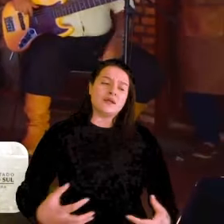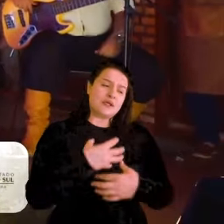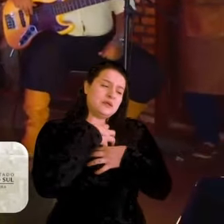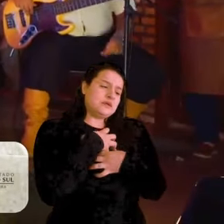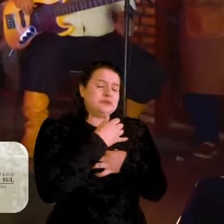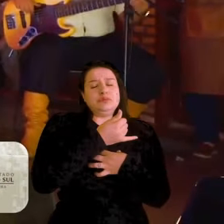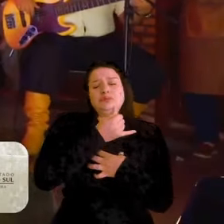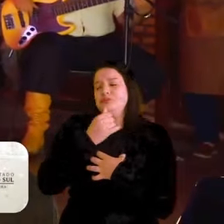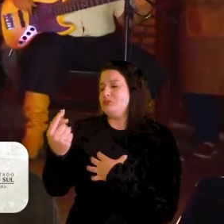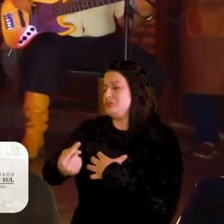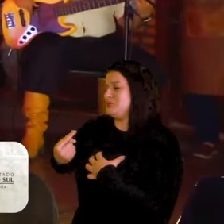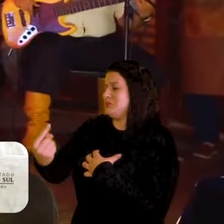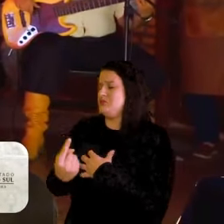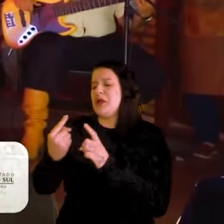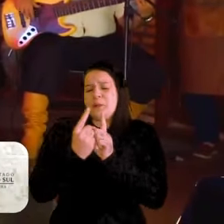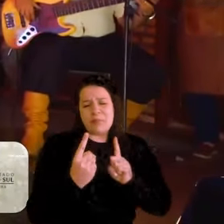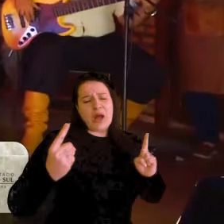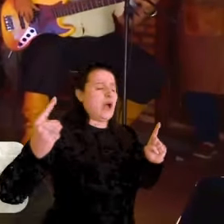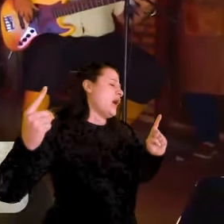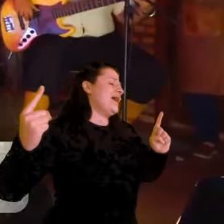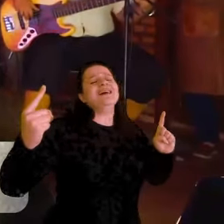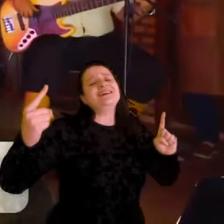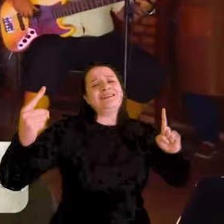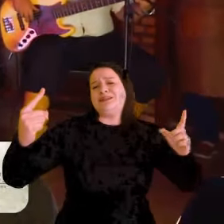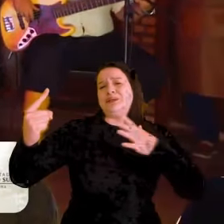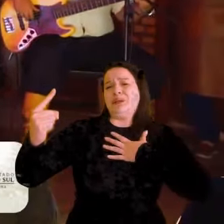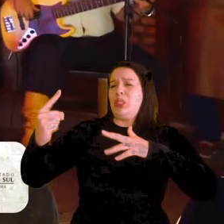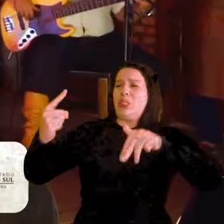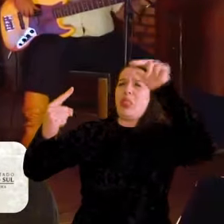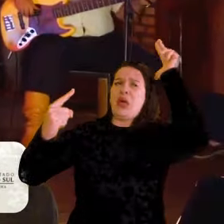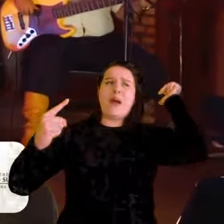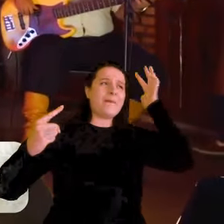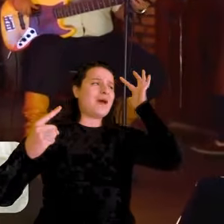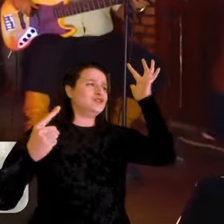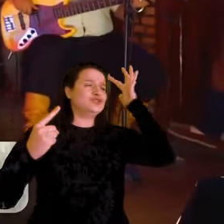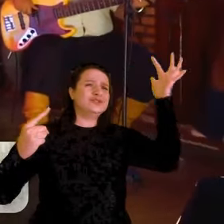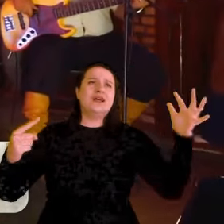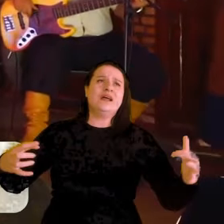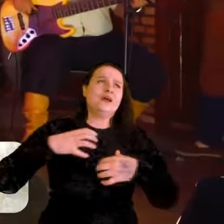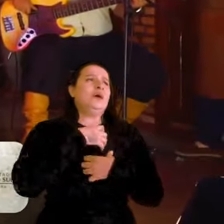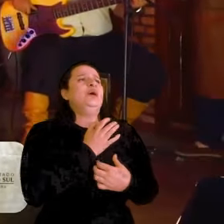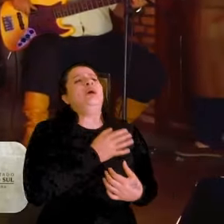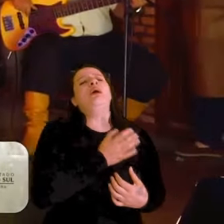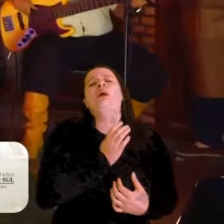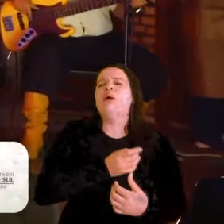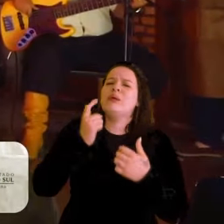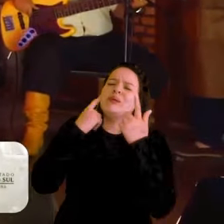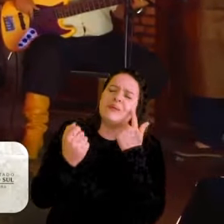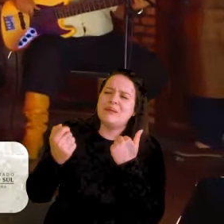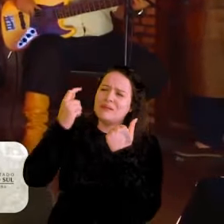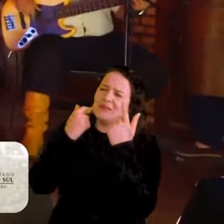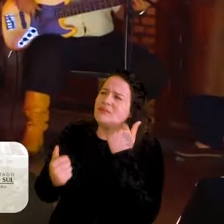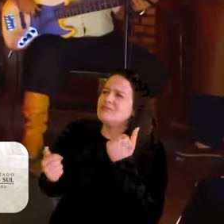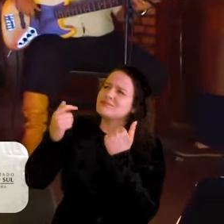É triste viver com a solidão. Eu nunca pensei que fosse assim. O meu coração soluça